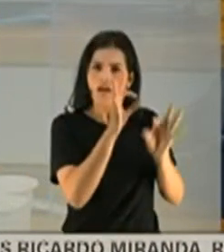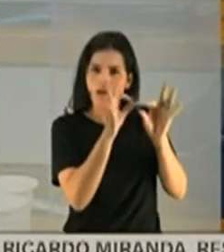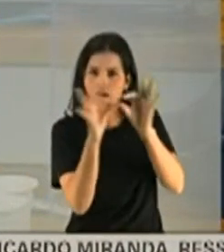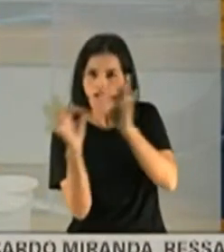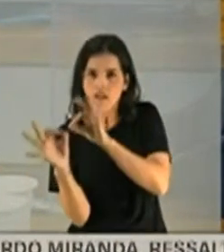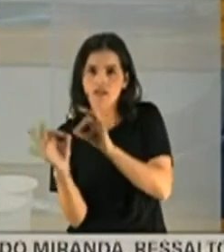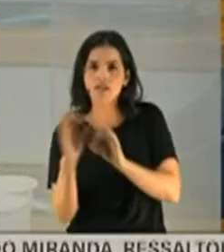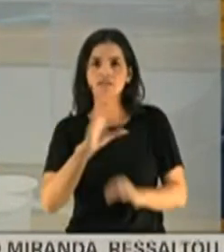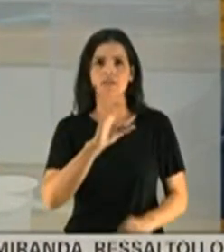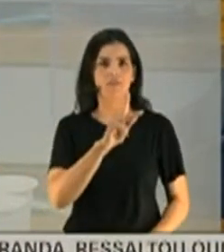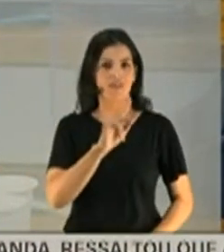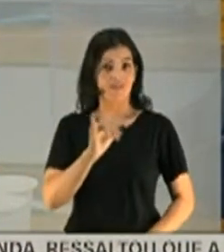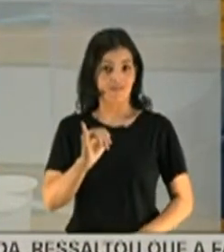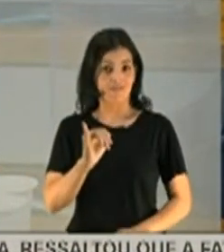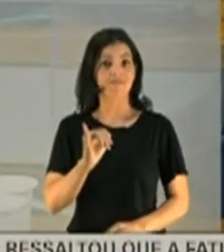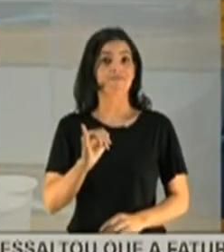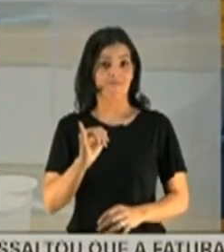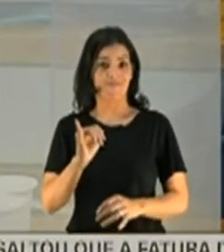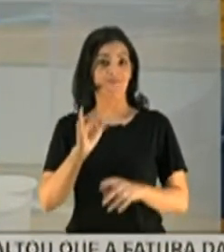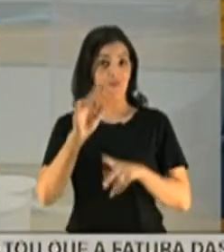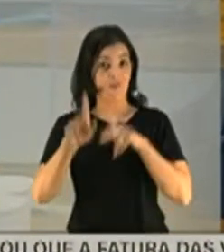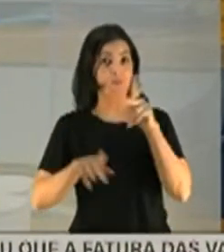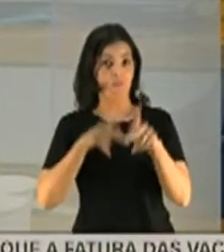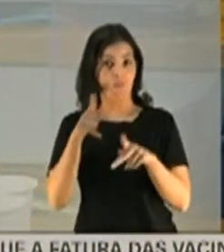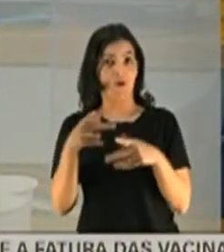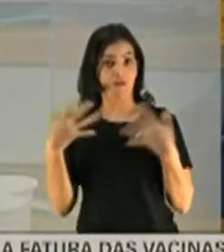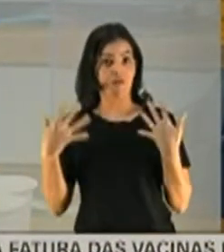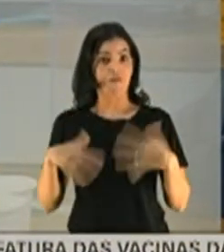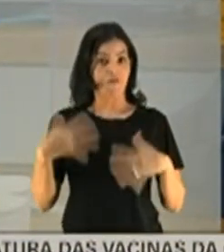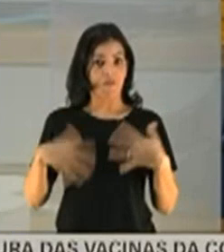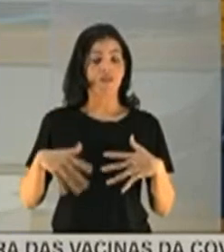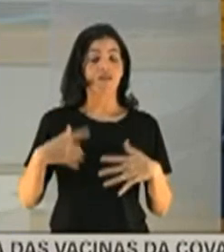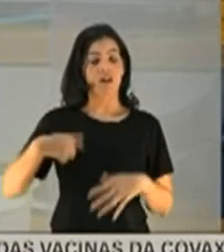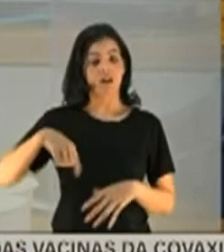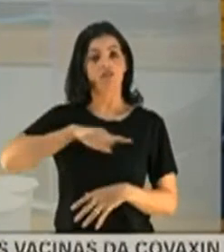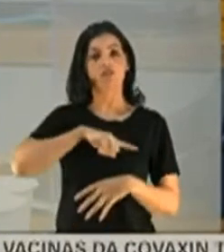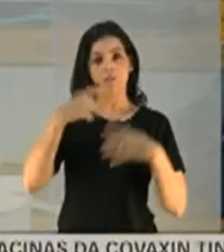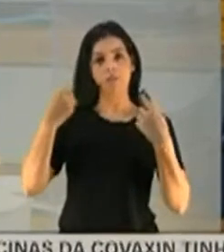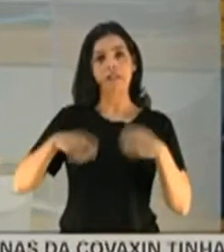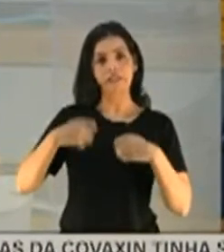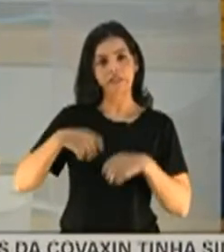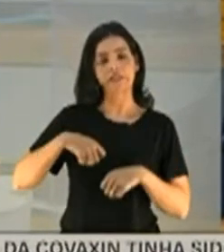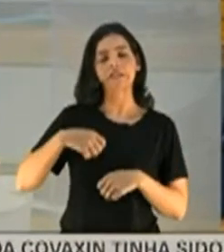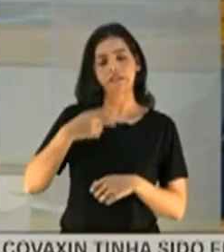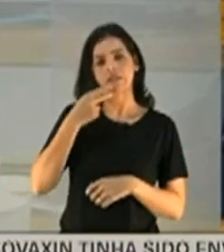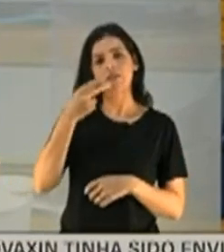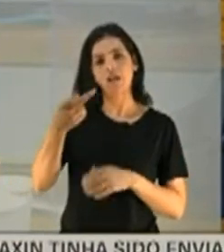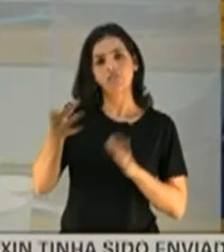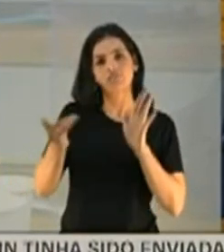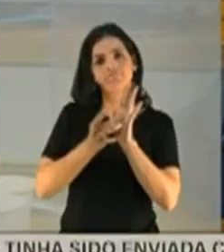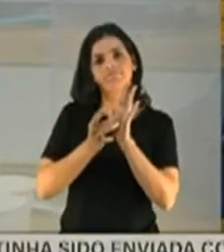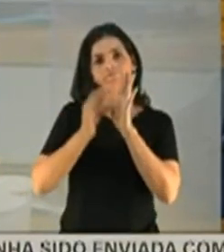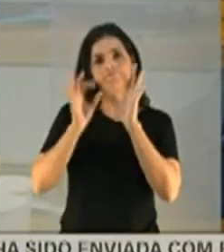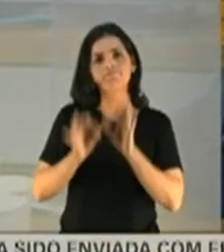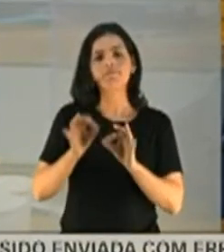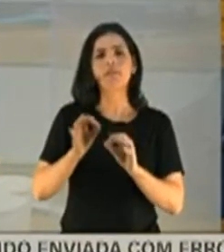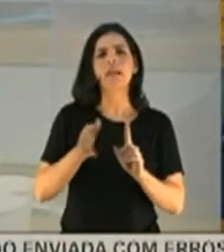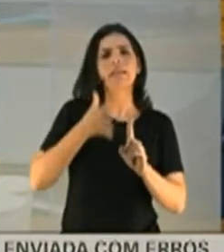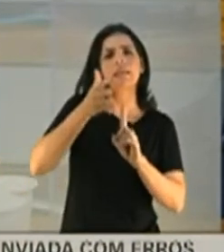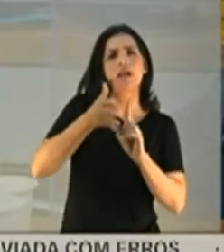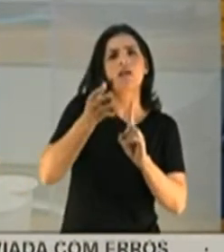e a gente precisa reconhecer que tivemos depoimentos importantes aqui